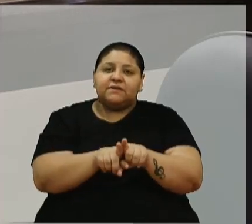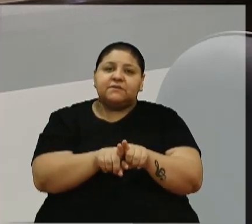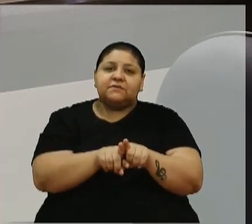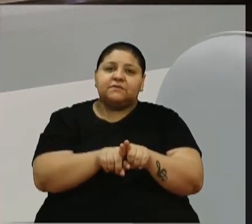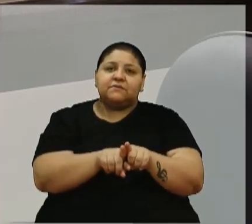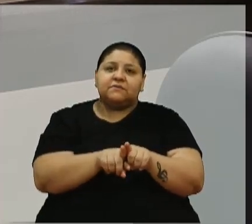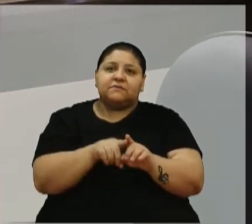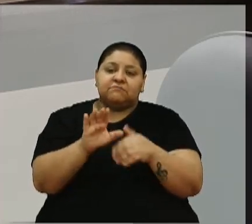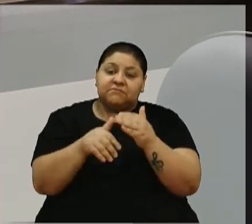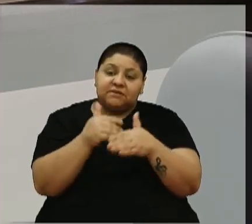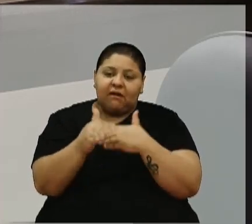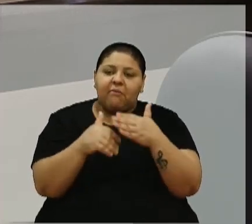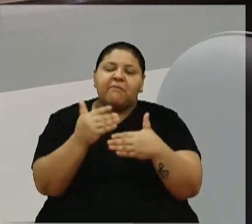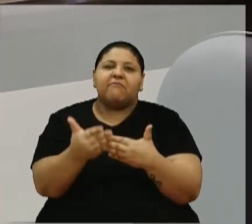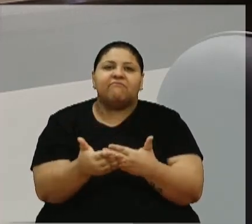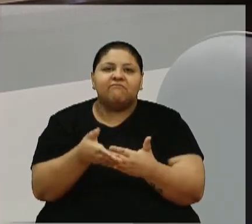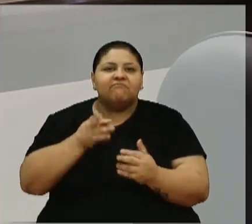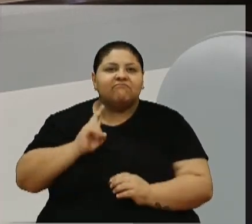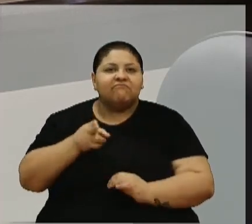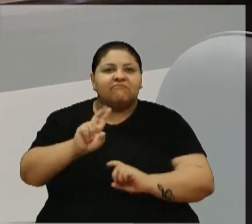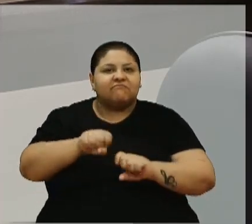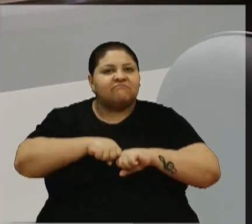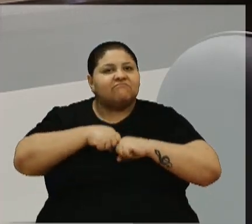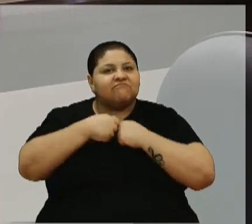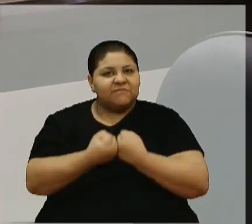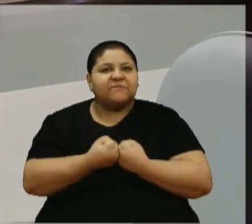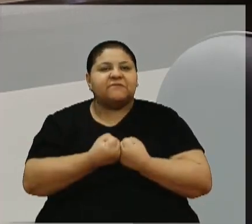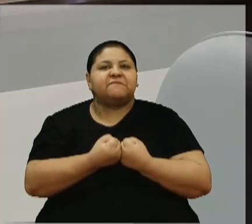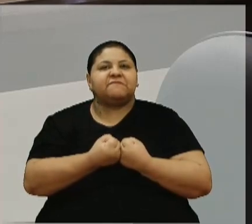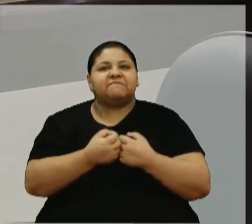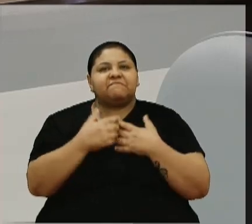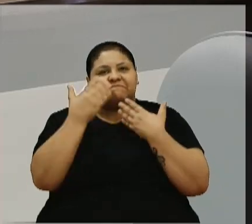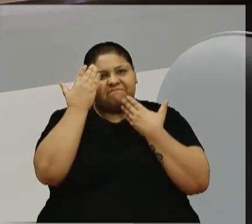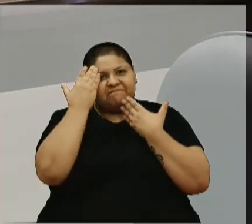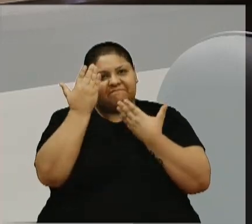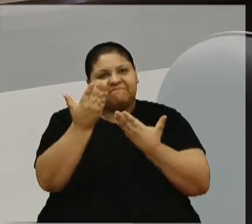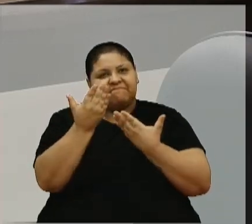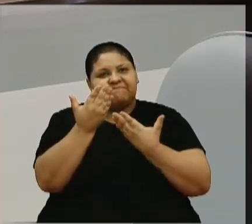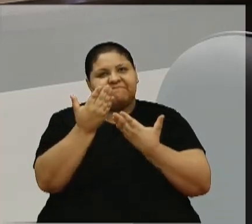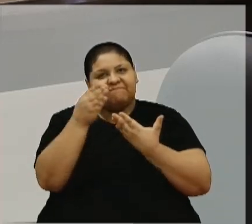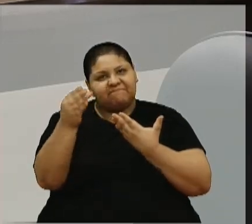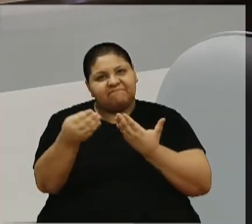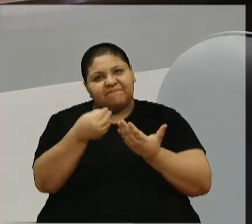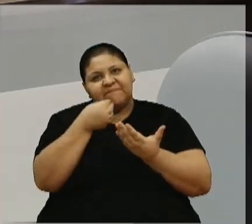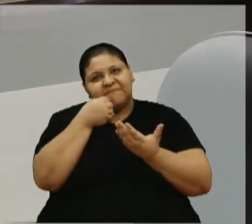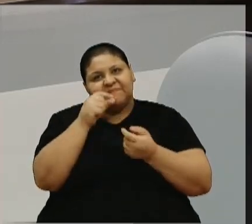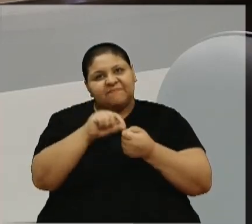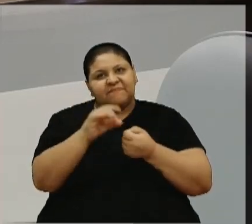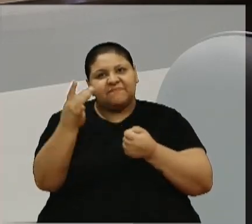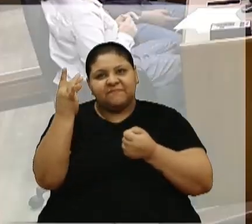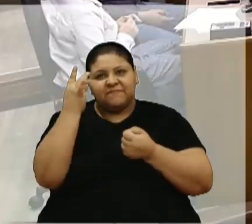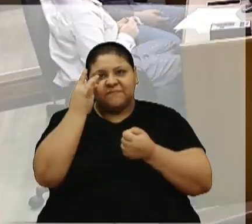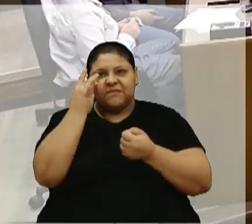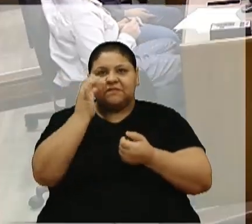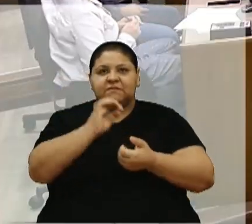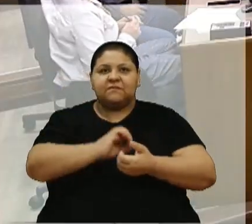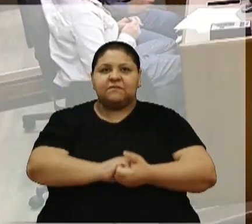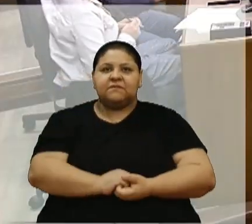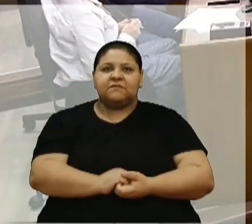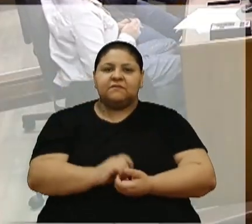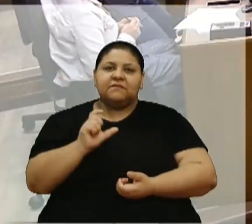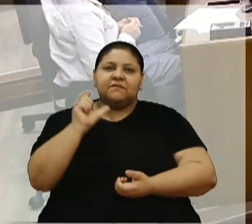essa caminhada, sempre defendendo essas causas. Obrigado por me dar essa oportunidade de se fazer presente aqui. Com